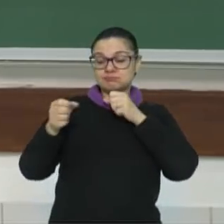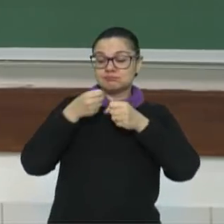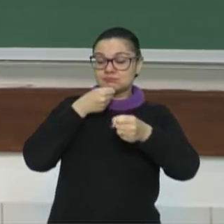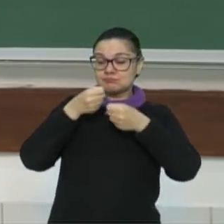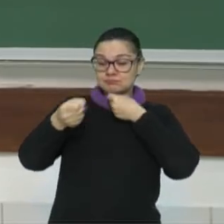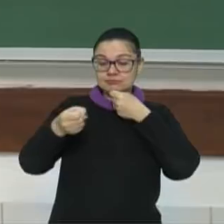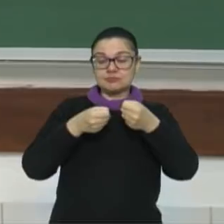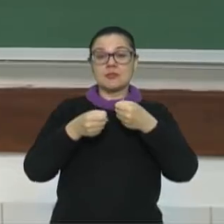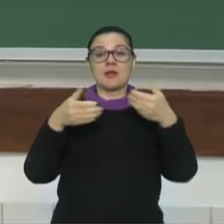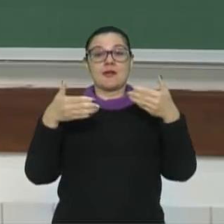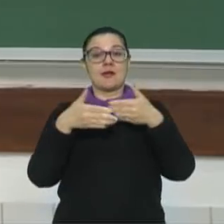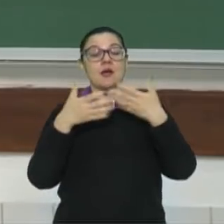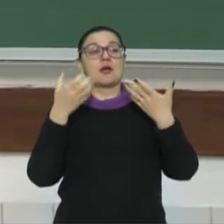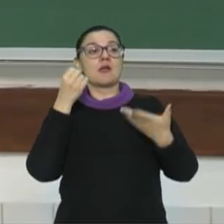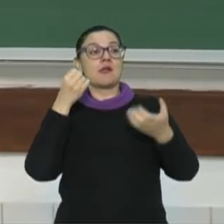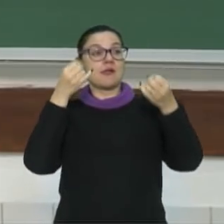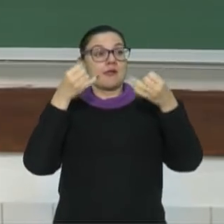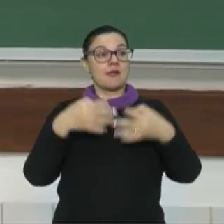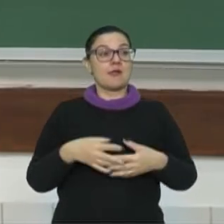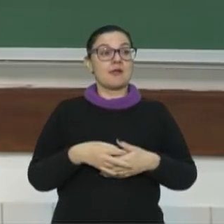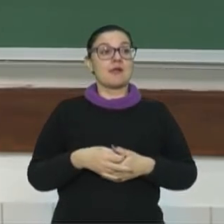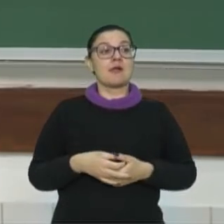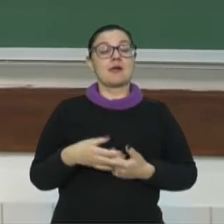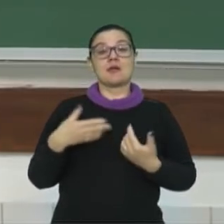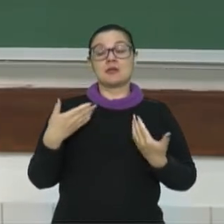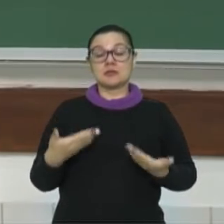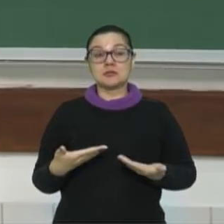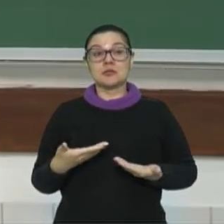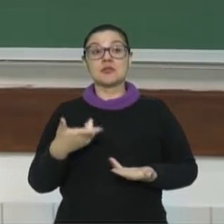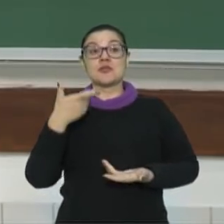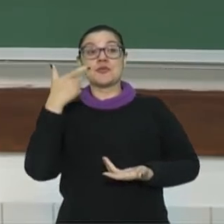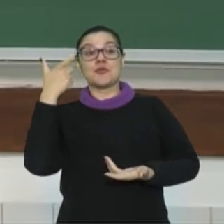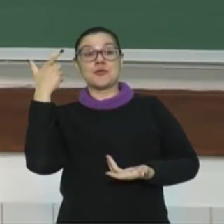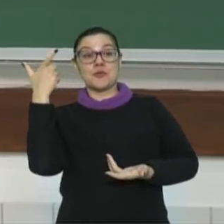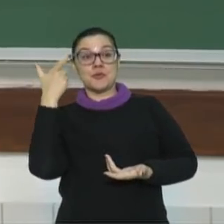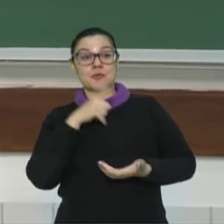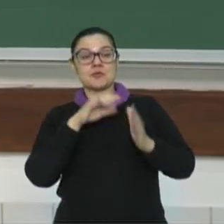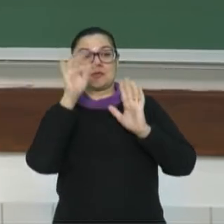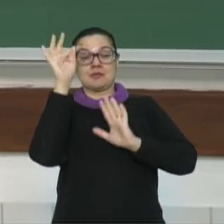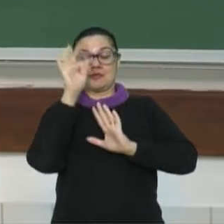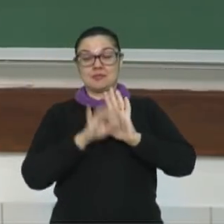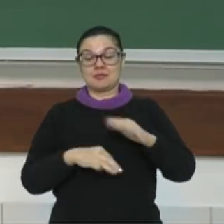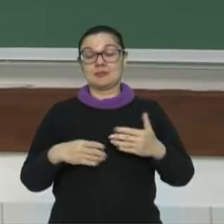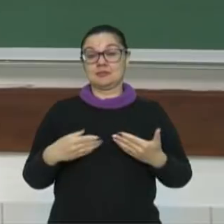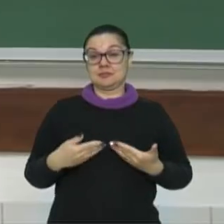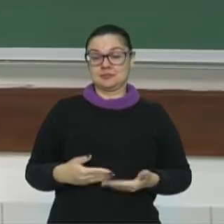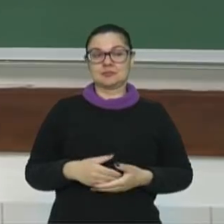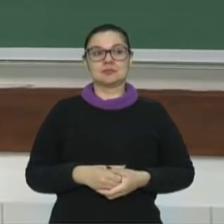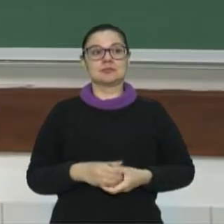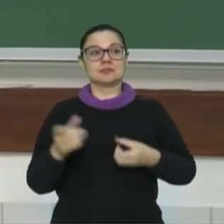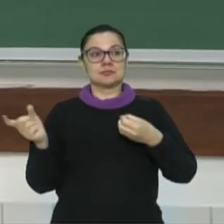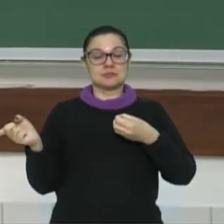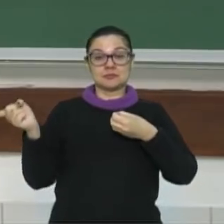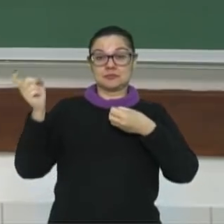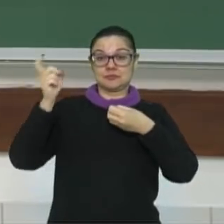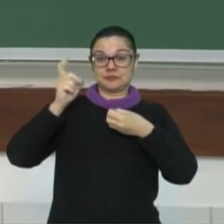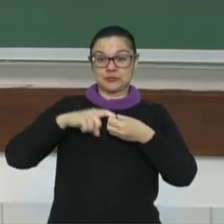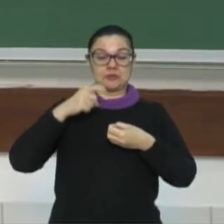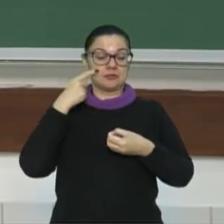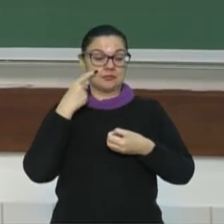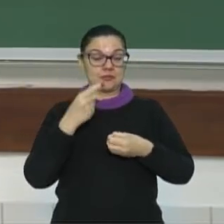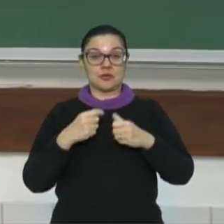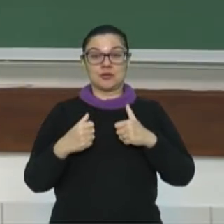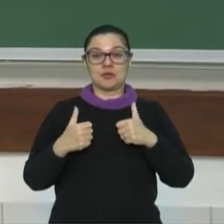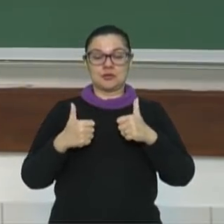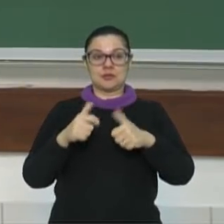para poder trabalhar com para poder trabalhar com esse texto, né? Então a gente vai voltar lá e dar uma olhadinha,